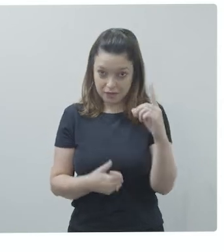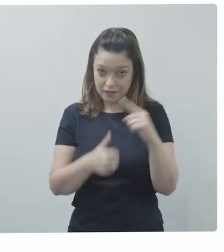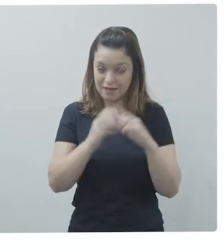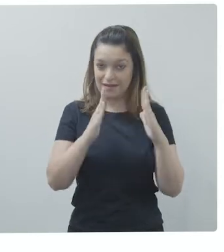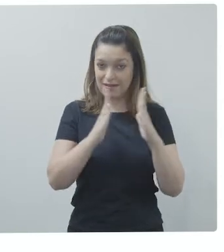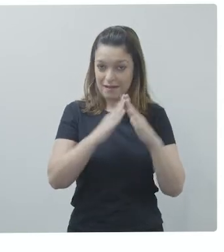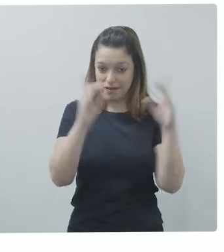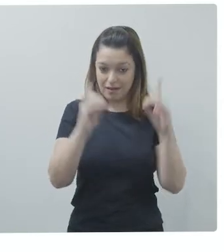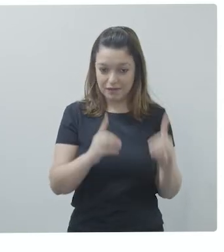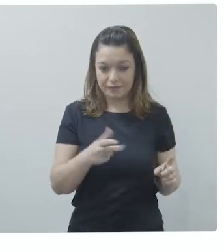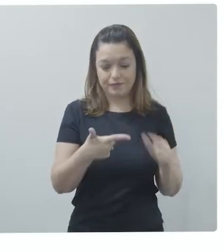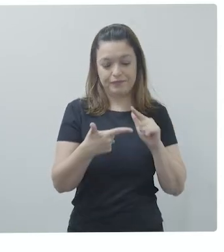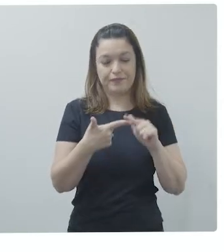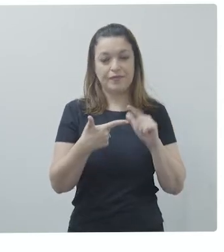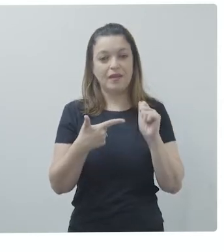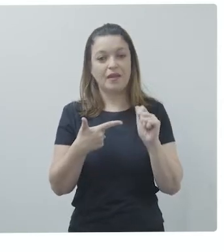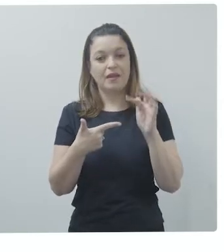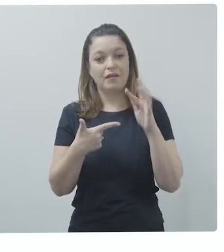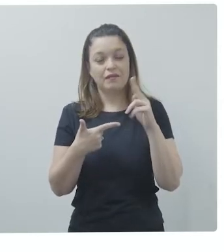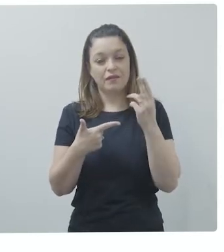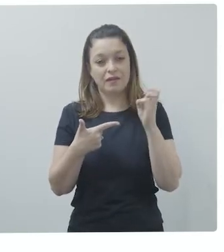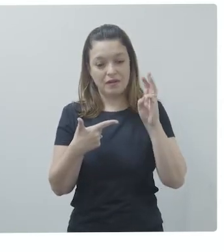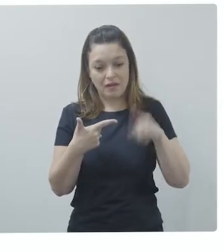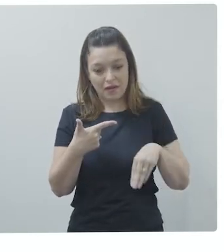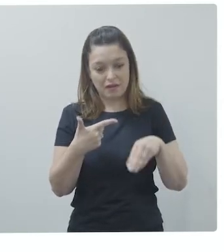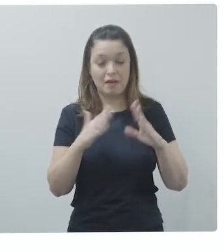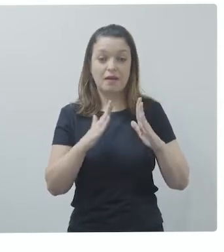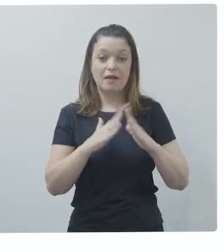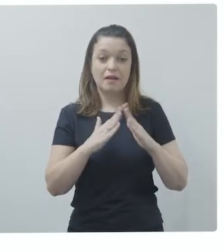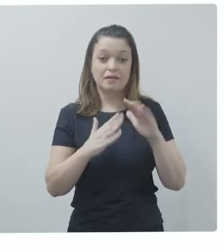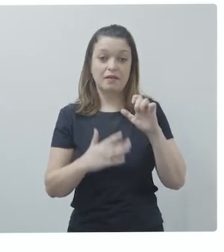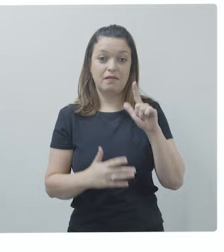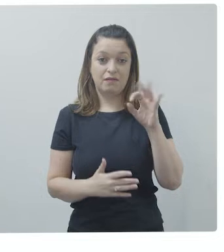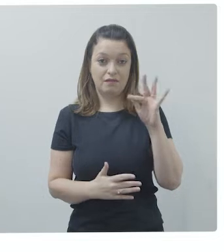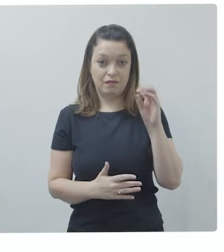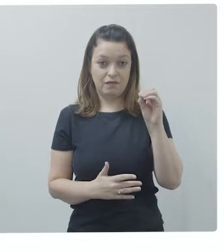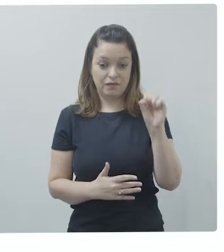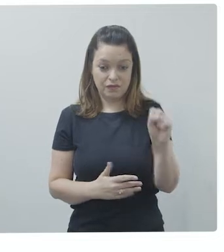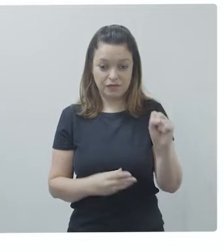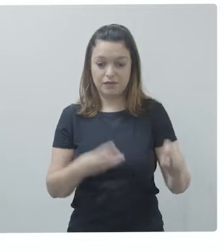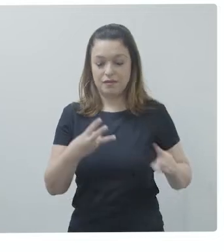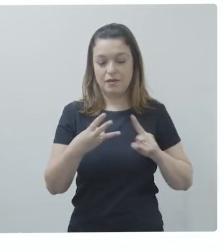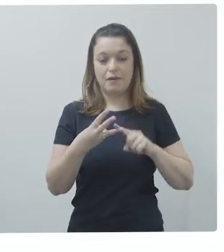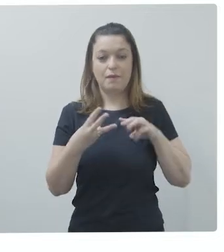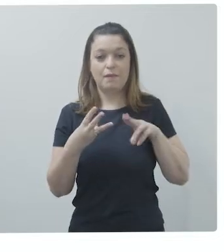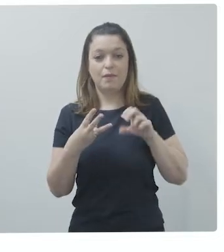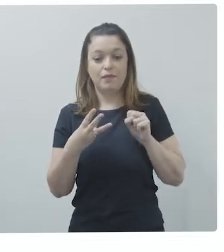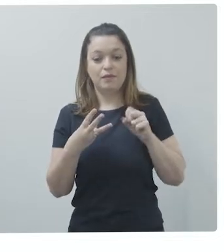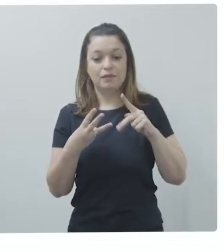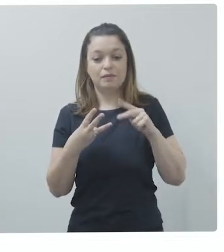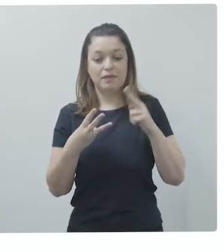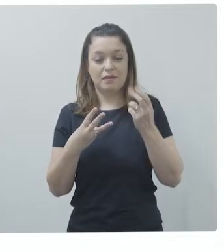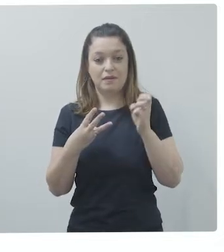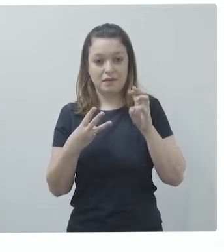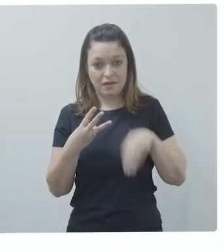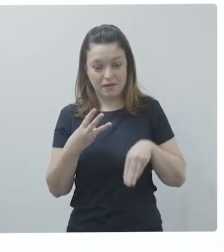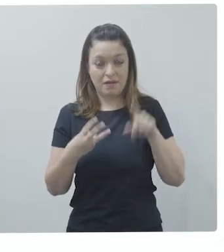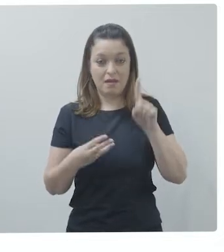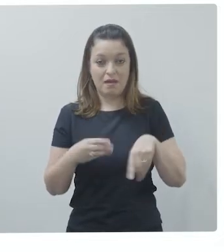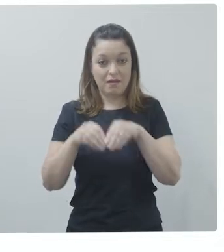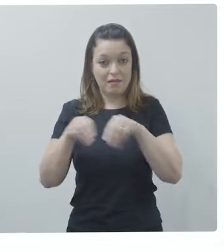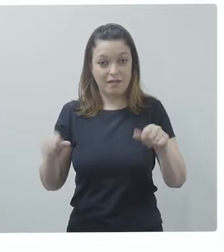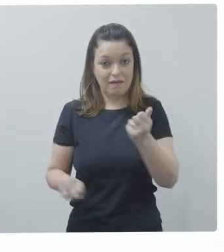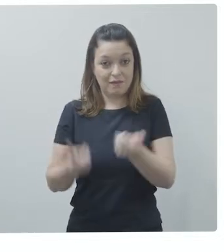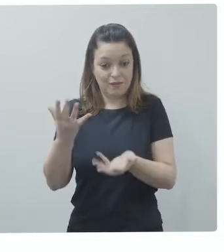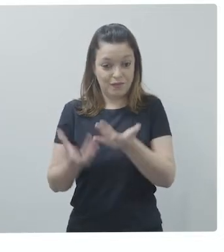Depois, Alfheim, causa dos elfos. Muspelheim, terra do fogo.